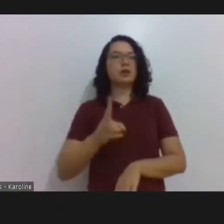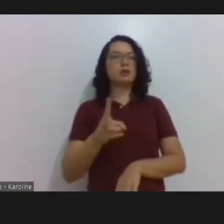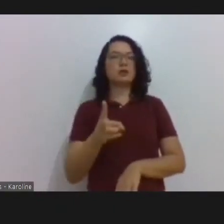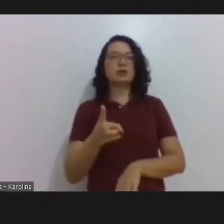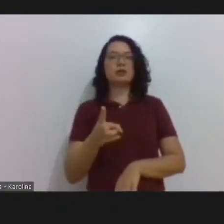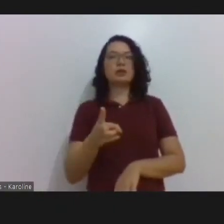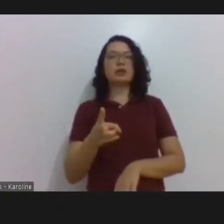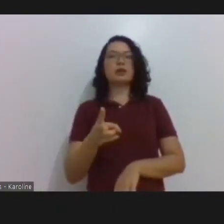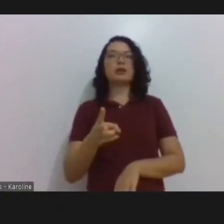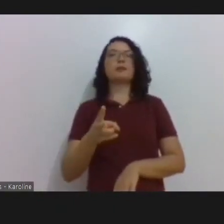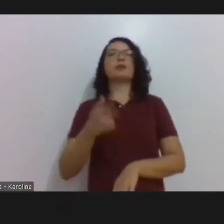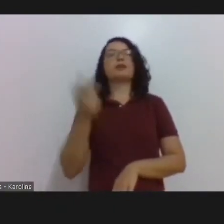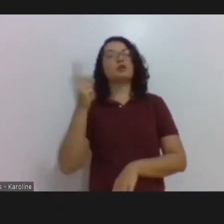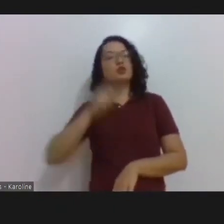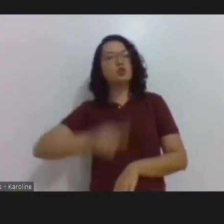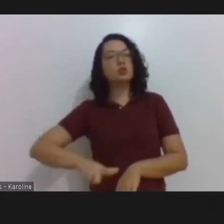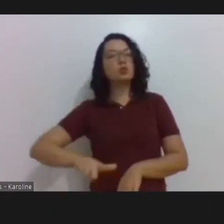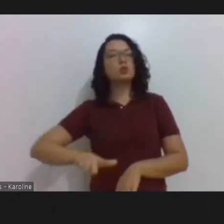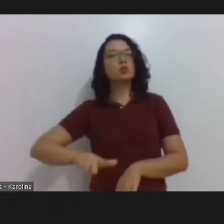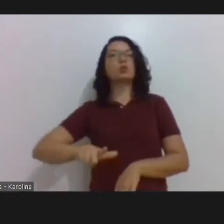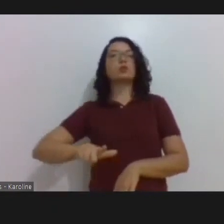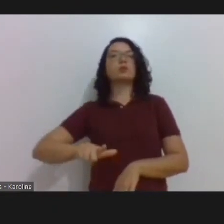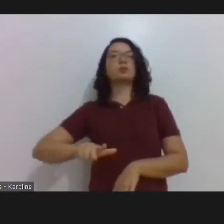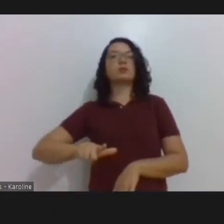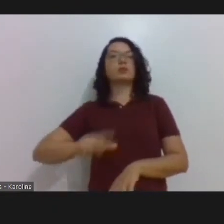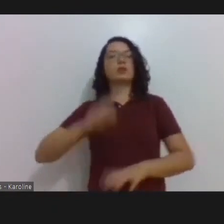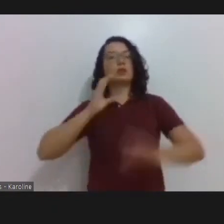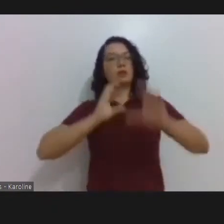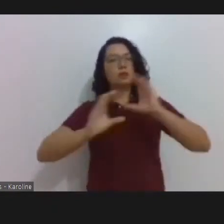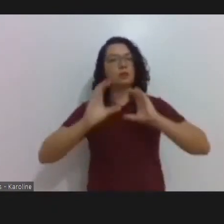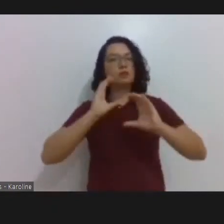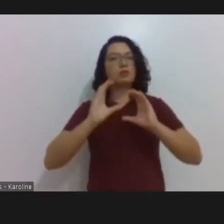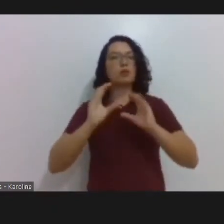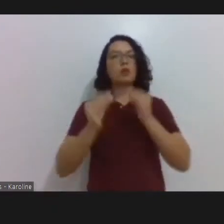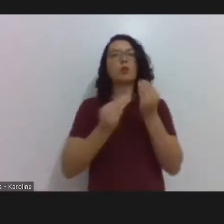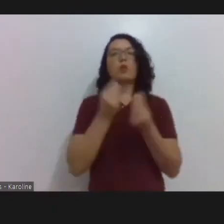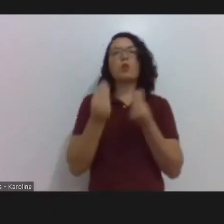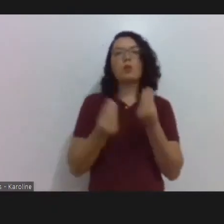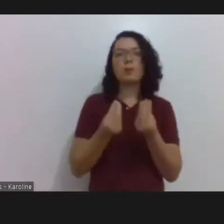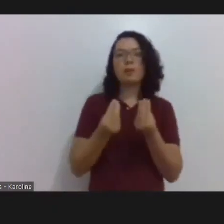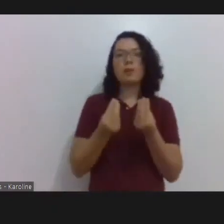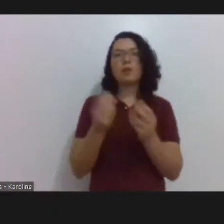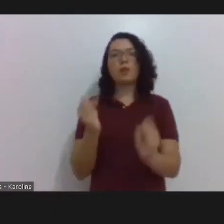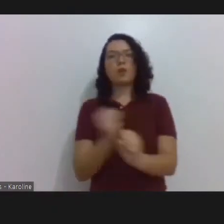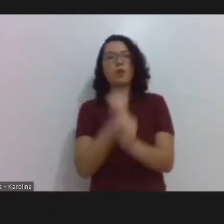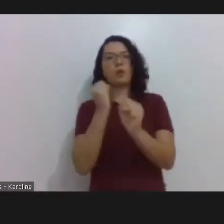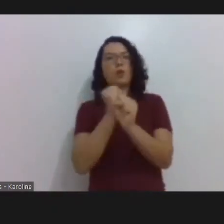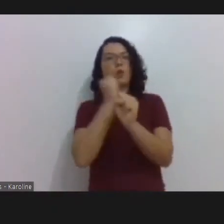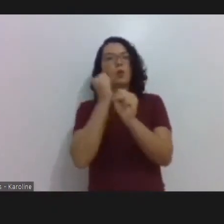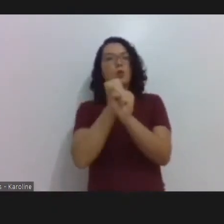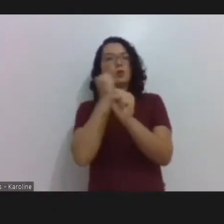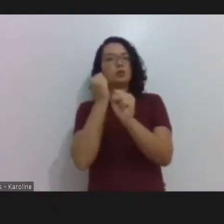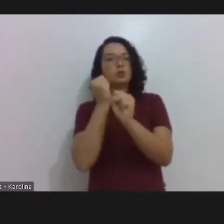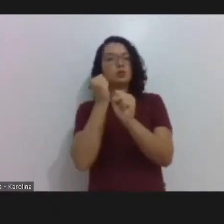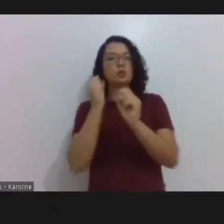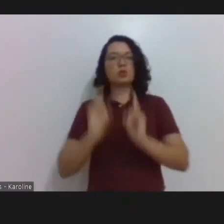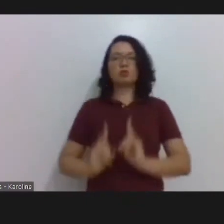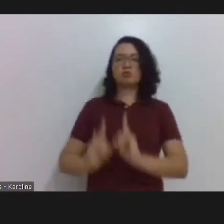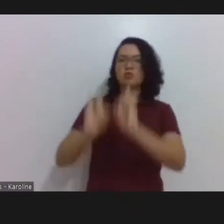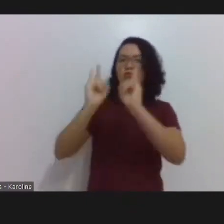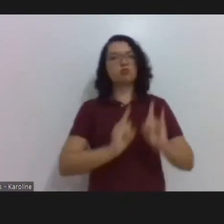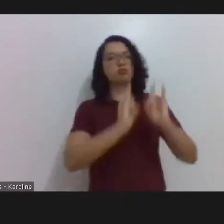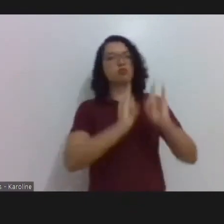reiteradas acerca de como educar, como construir conhecimento pedagógico. É justamente